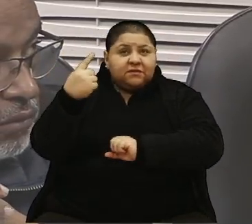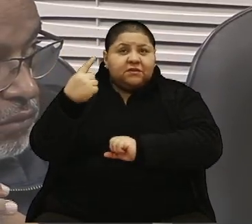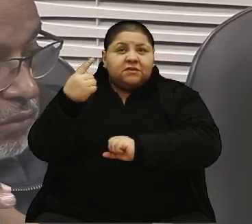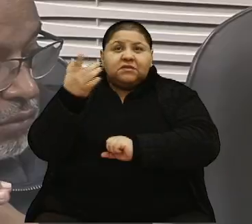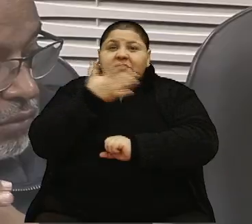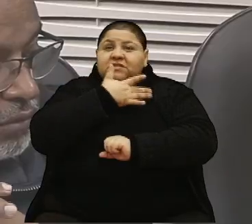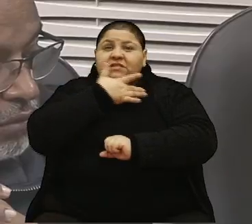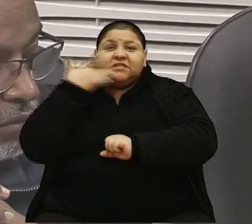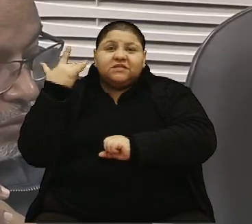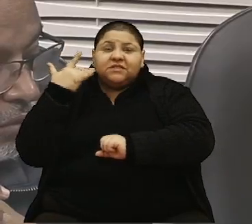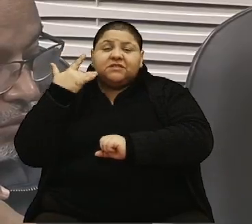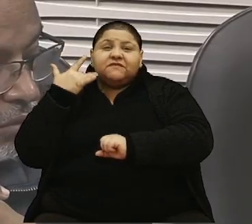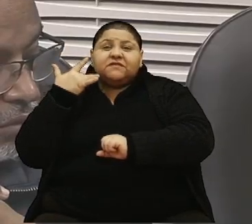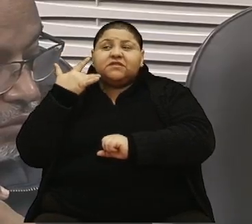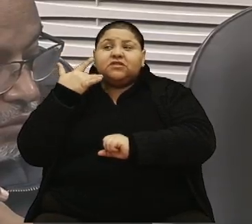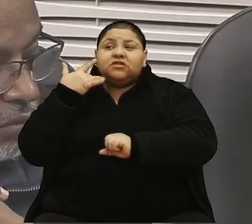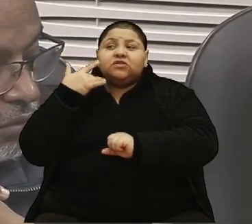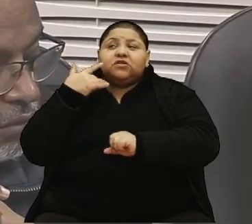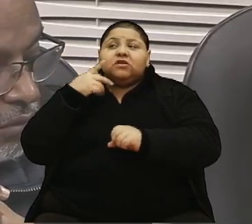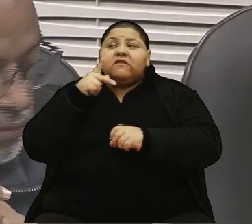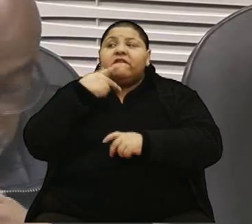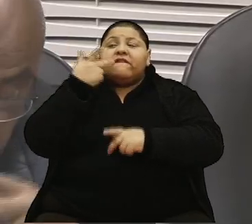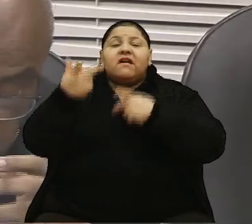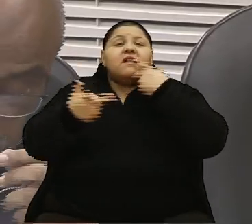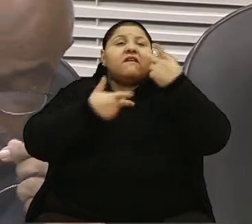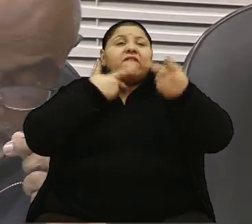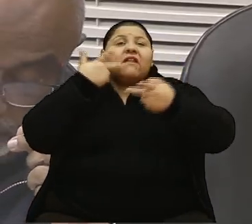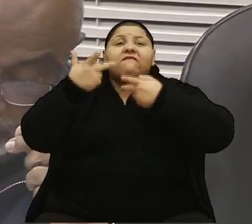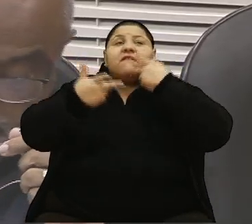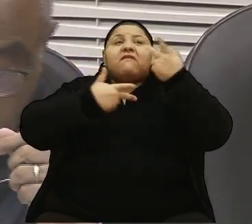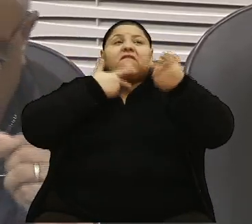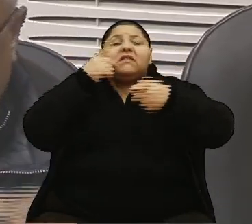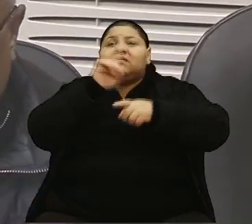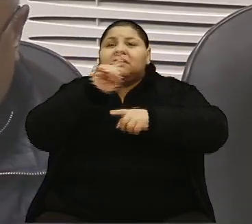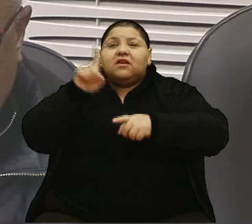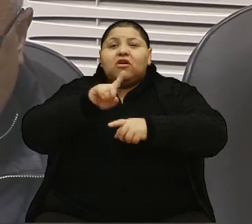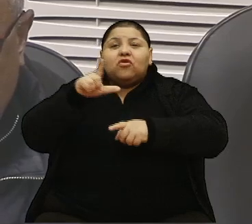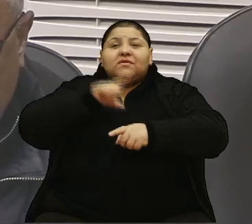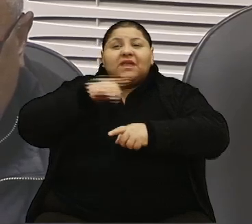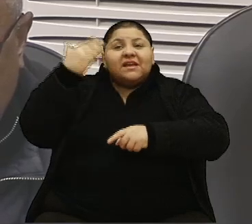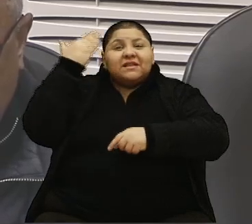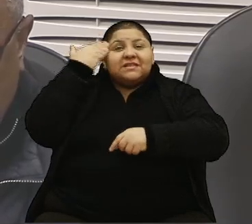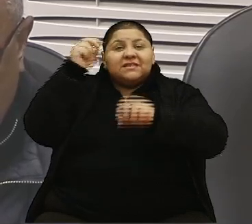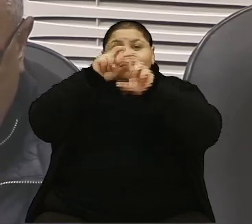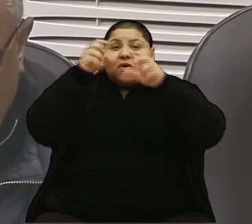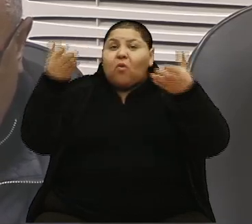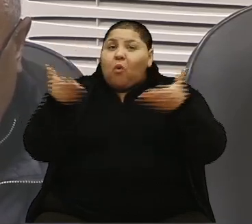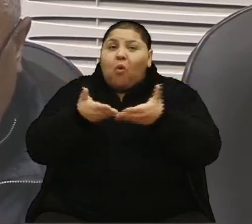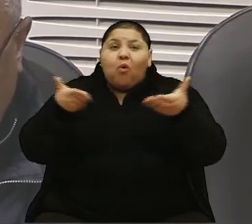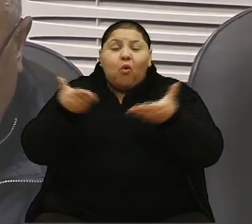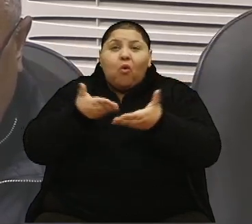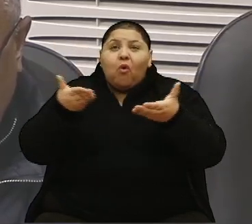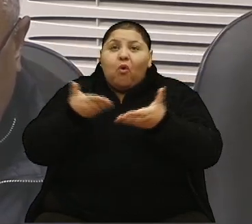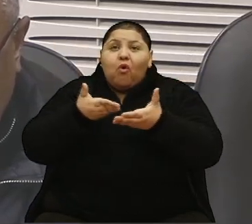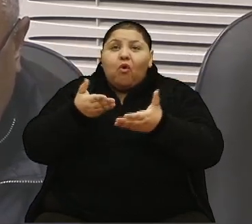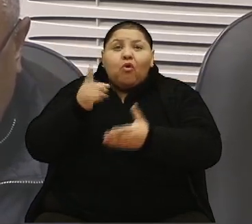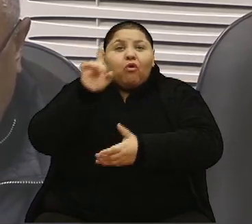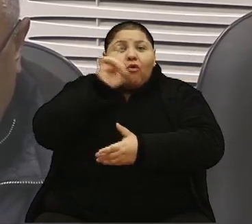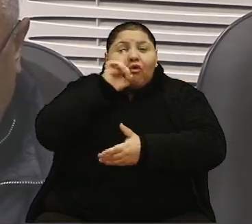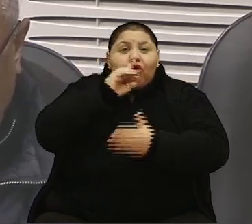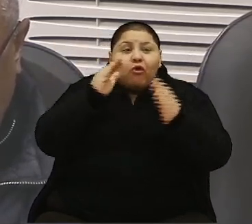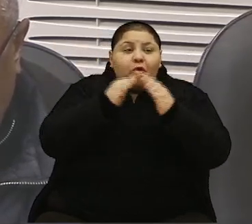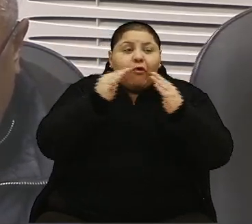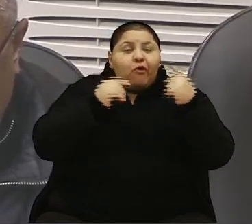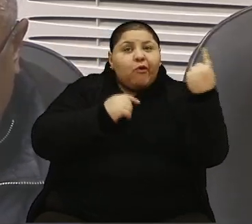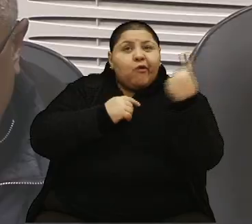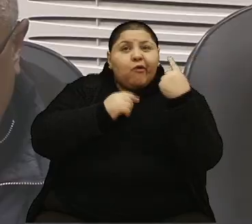fácil jogar palavras ao vento, mas a gente tem que ter conhecimento de causa. Hoje o índice é altíssimo de uma mãe que mora